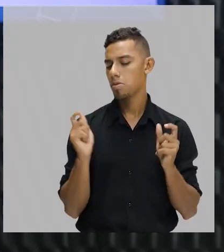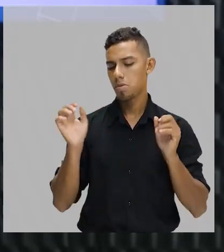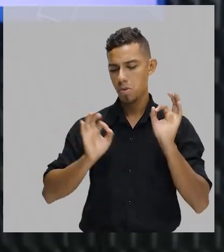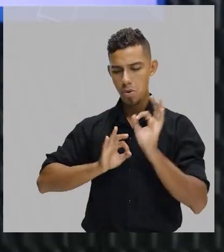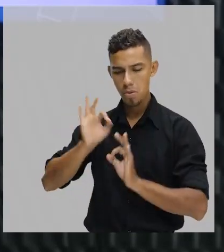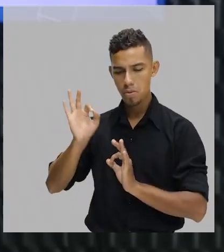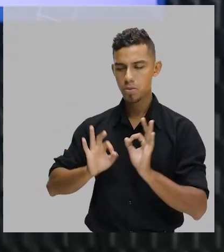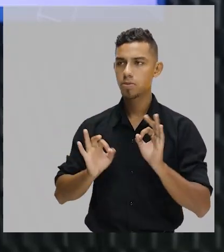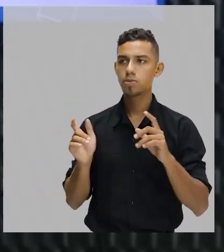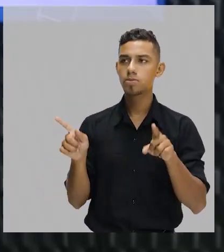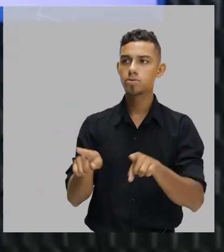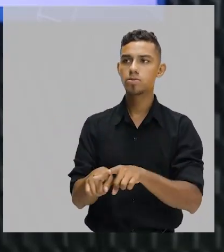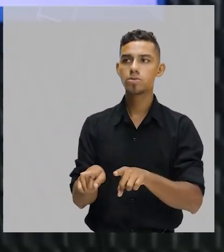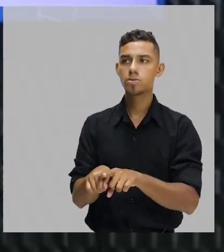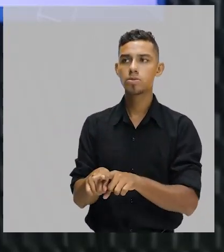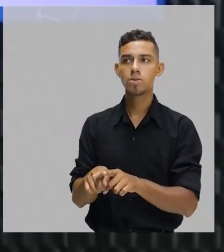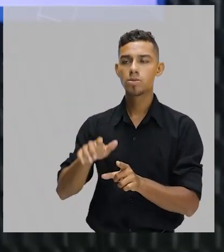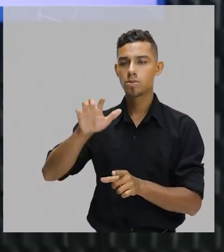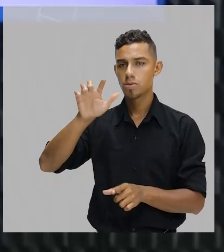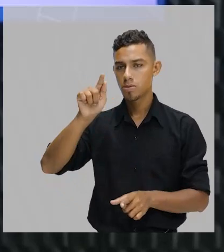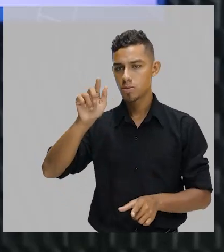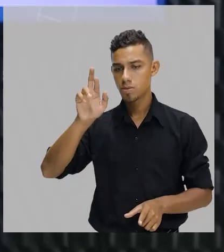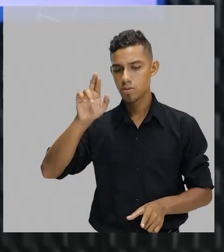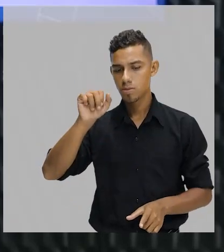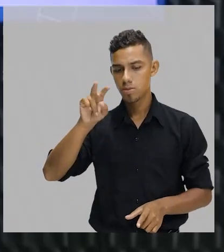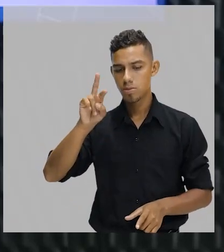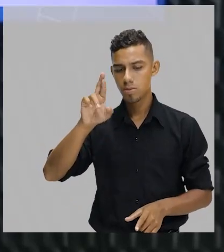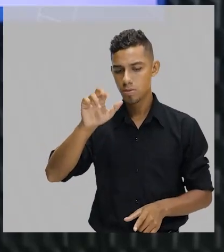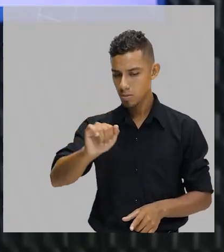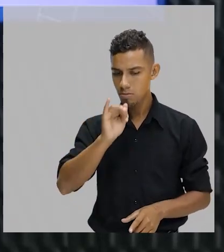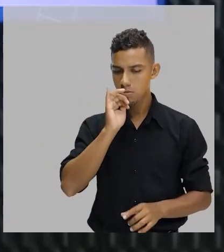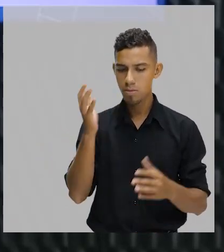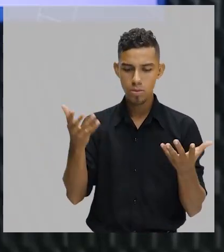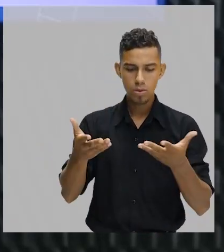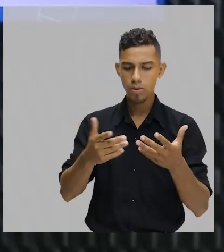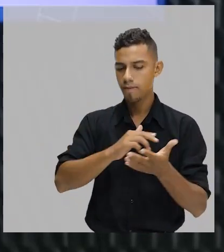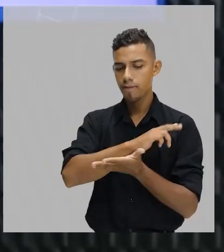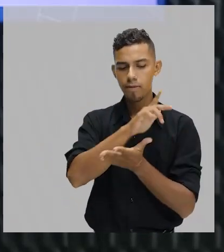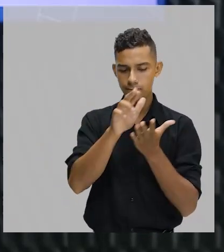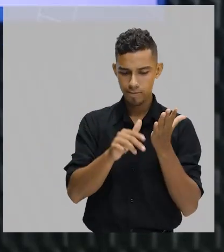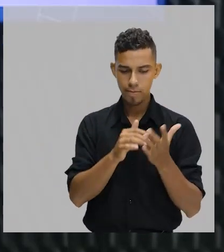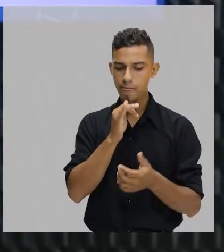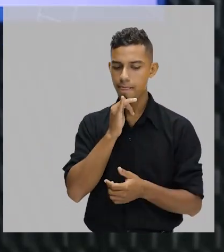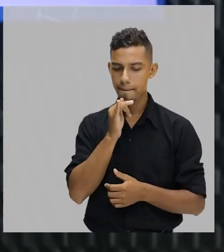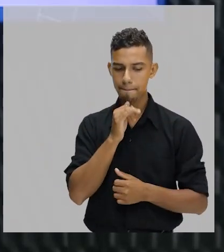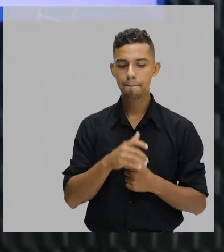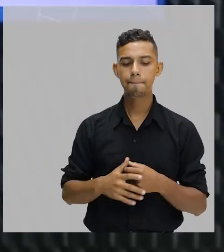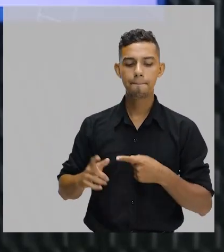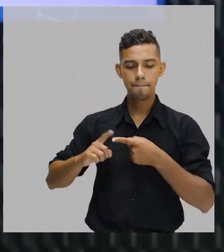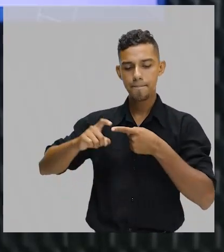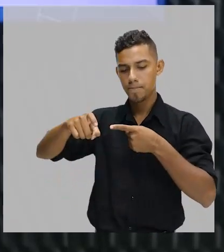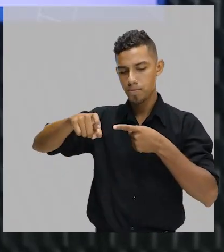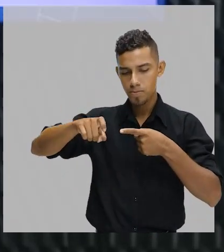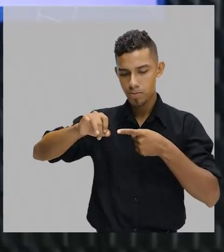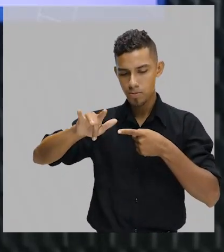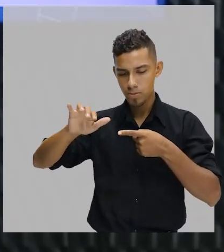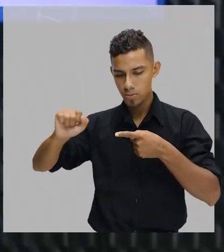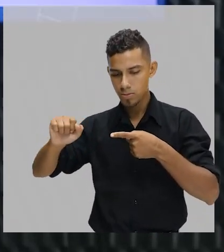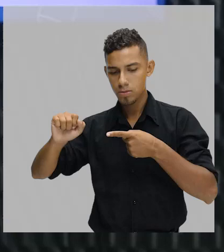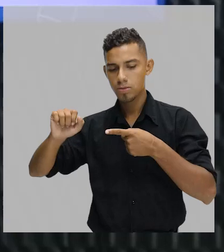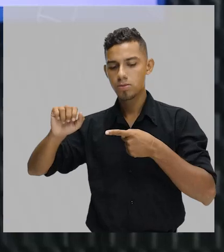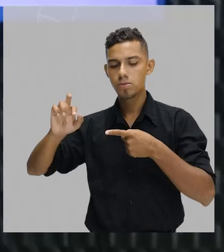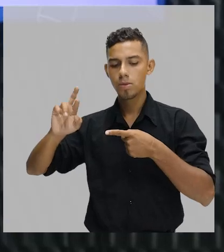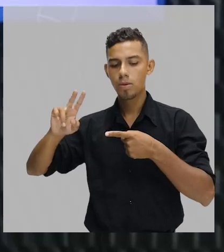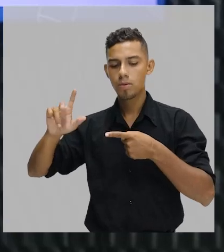produzir. A gravura é o que chega mais perto hoje do processo industrial. Você tem variações. Estilogravura, a matriz é de madeira.